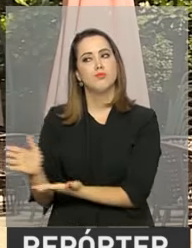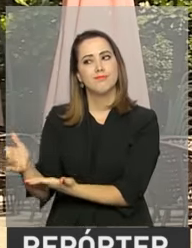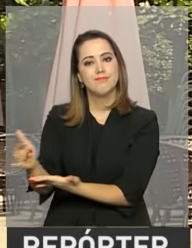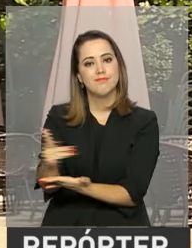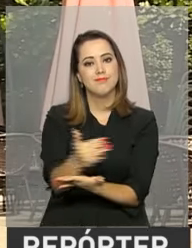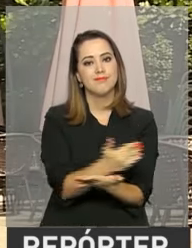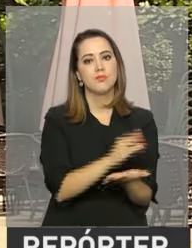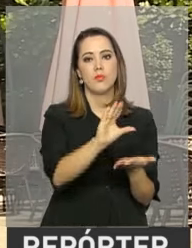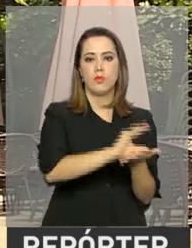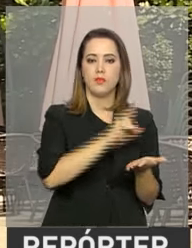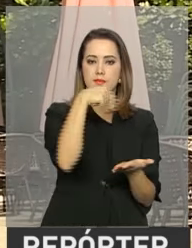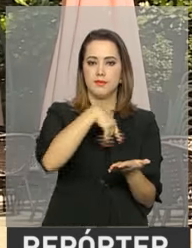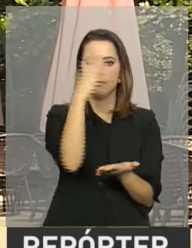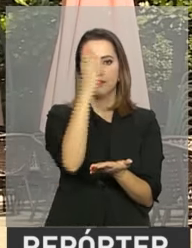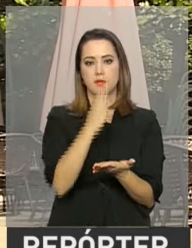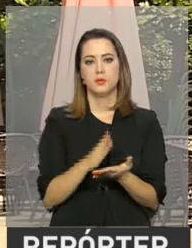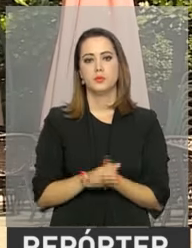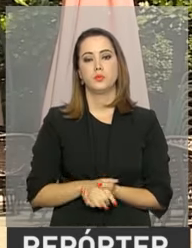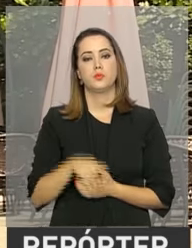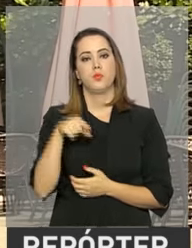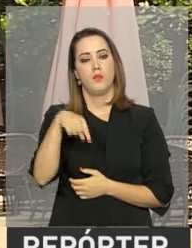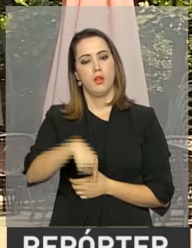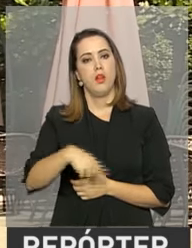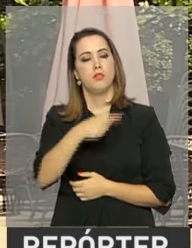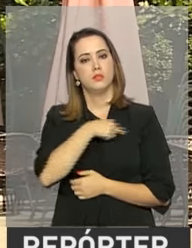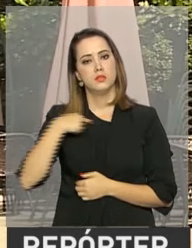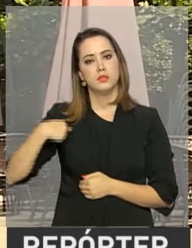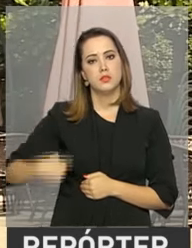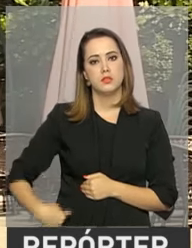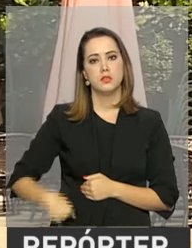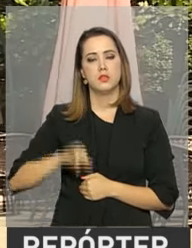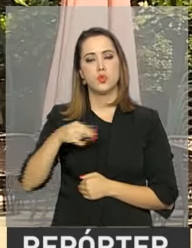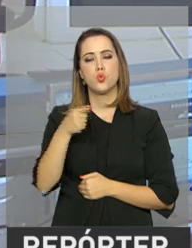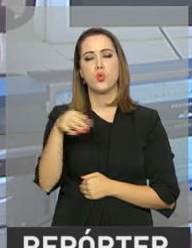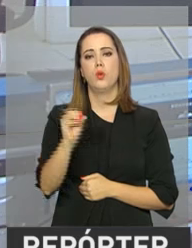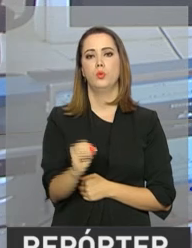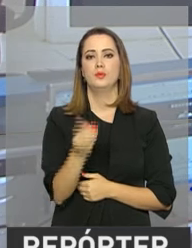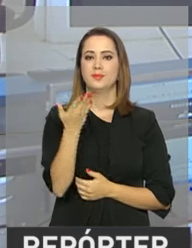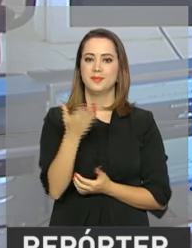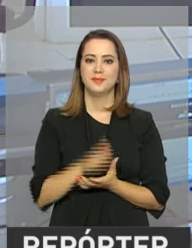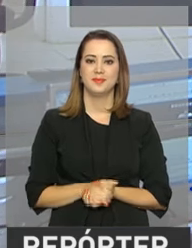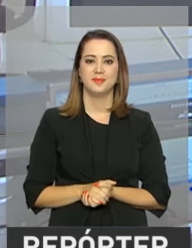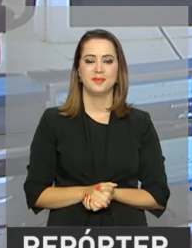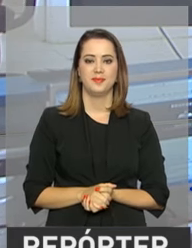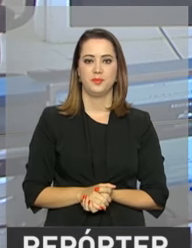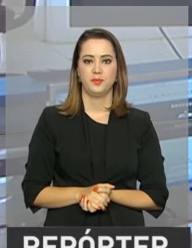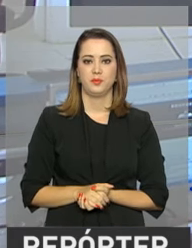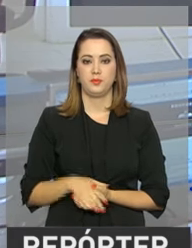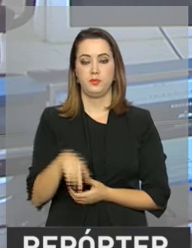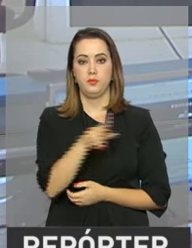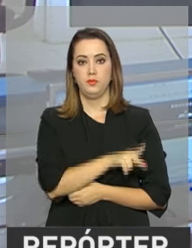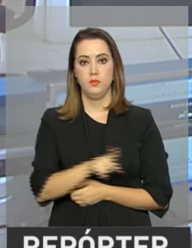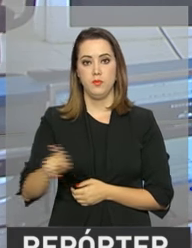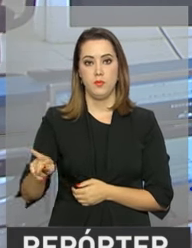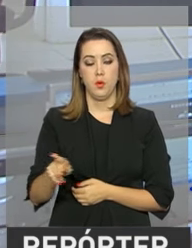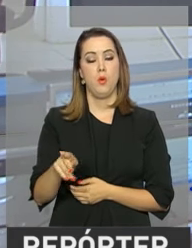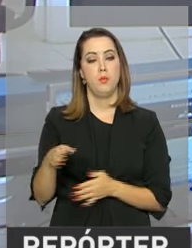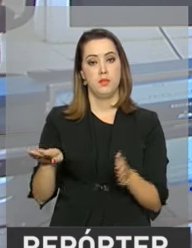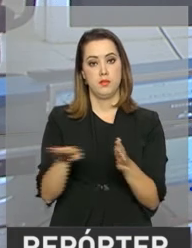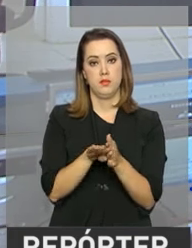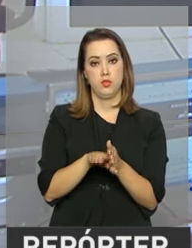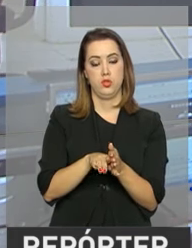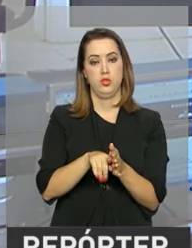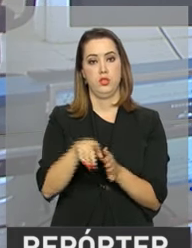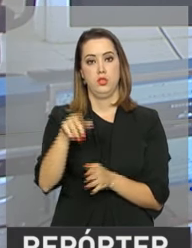investimentos estrangeiros ao país. De Hangzhou, na China, João Pedro Neto. O presidente desembarca em Xangai,